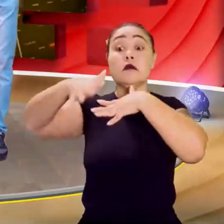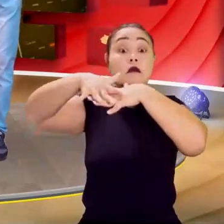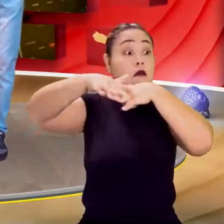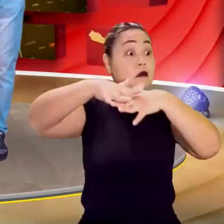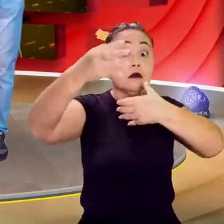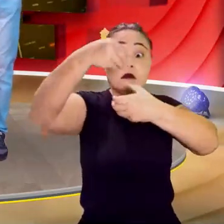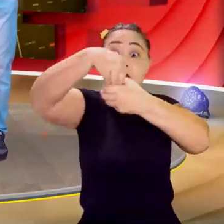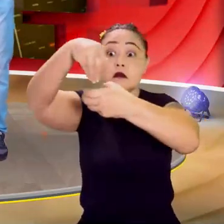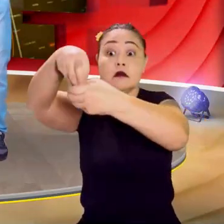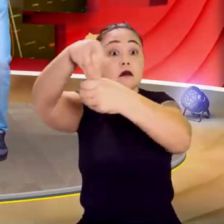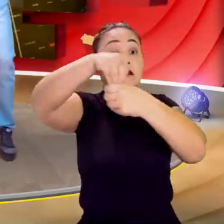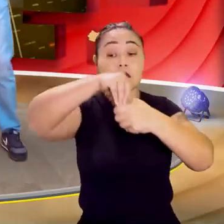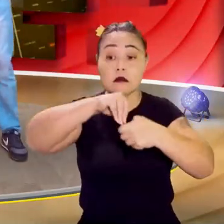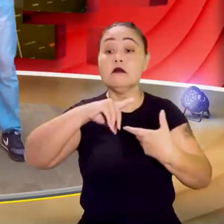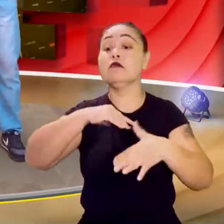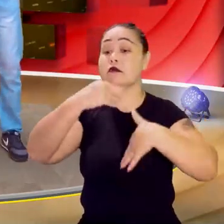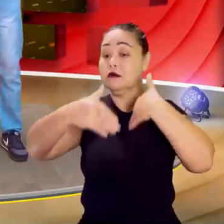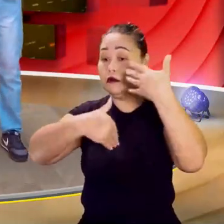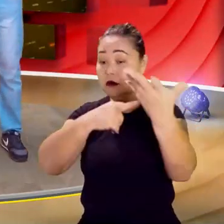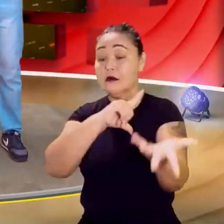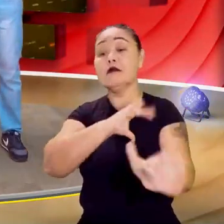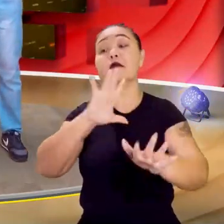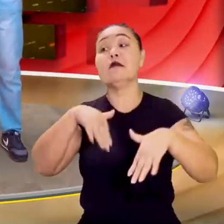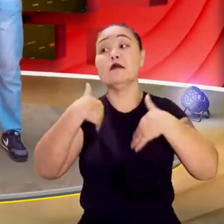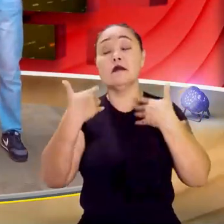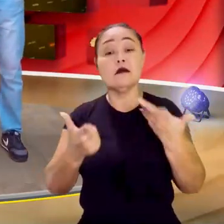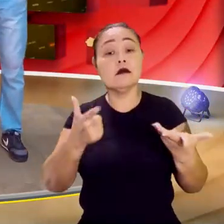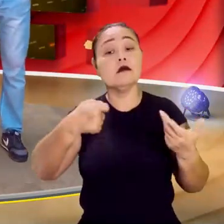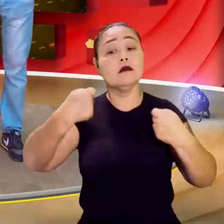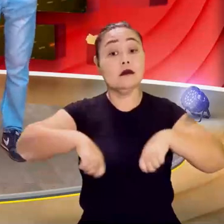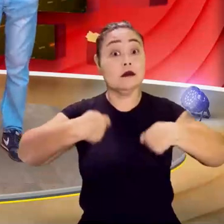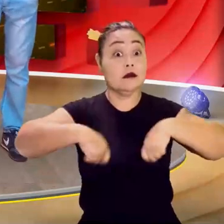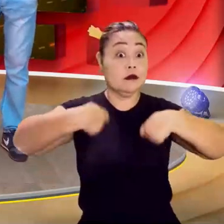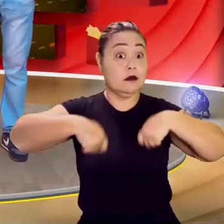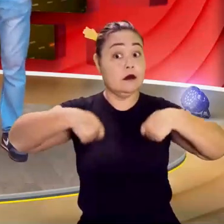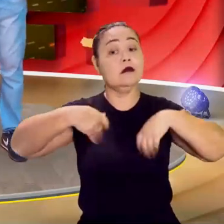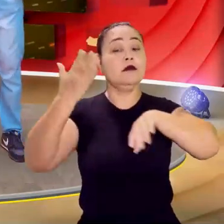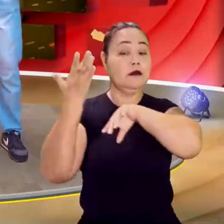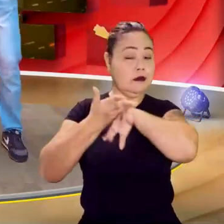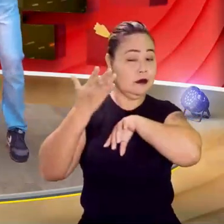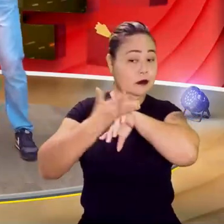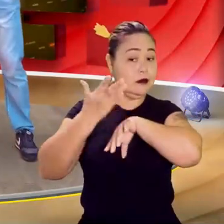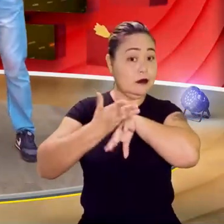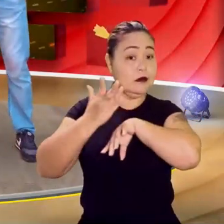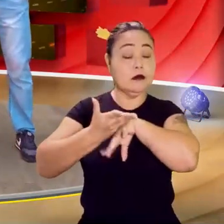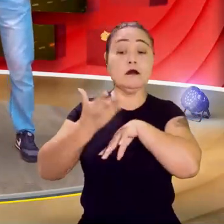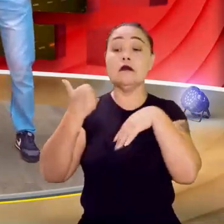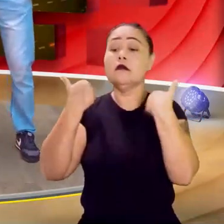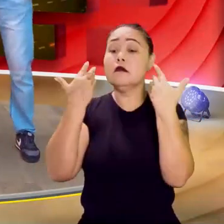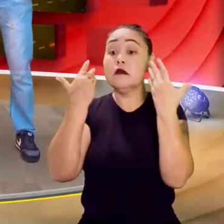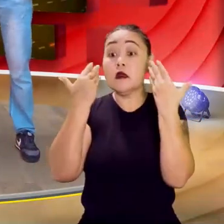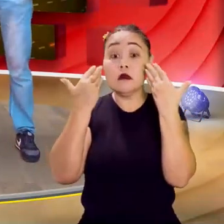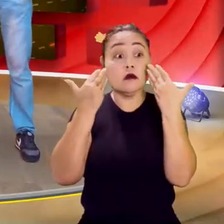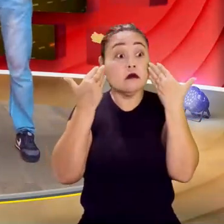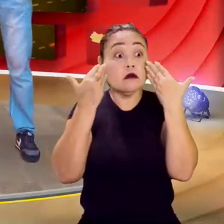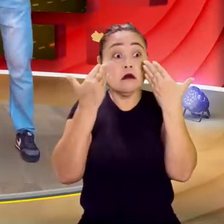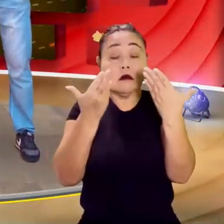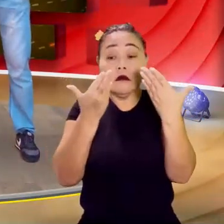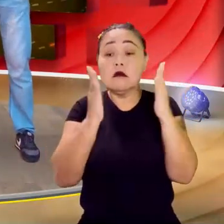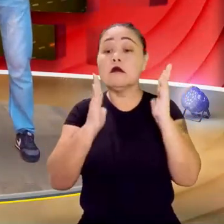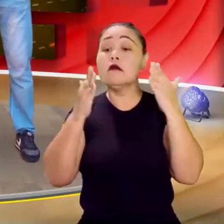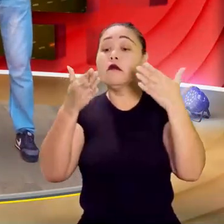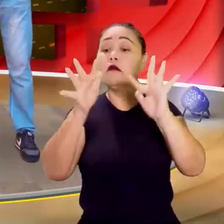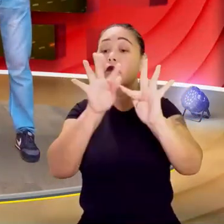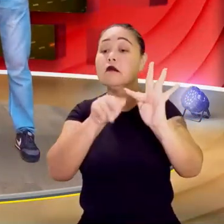está inserida em todo esse processo, então para isso a gente precisa praticar, né? Olhar com outros olhos para